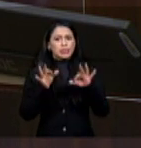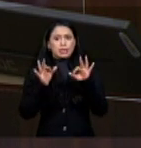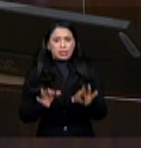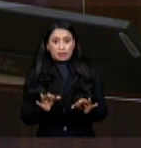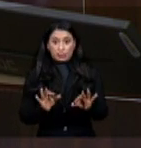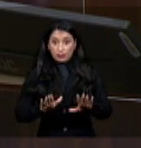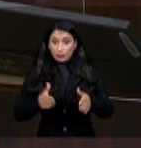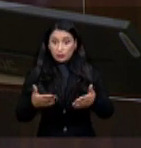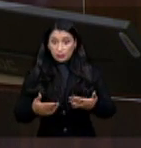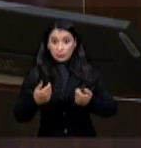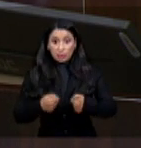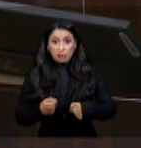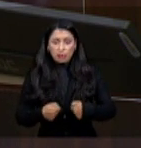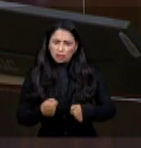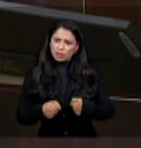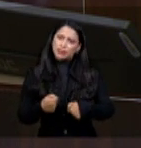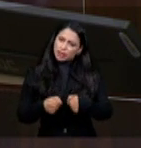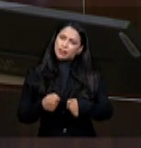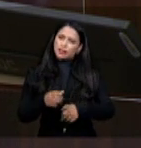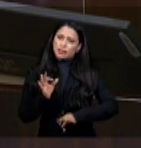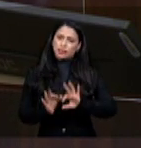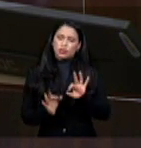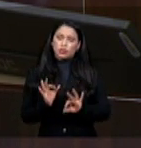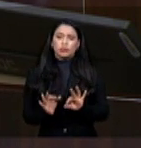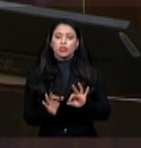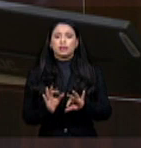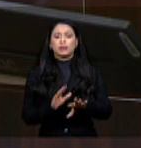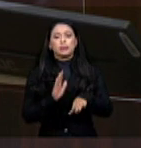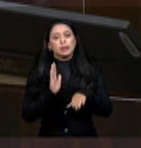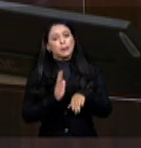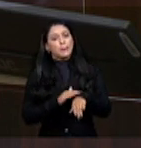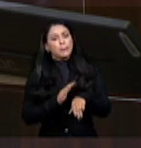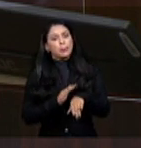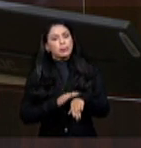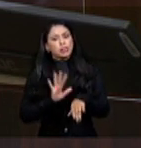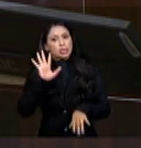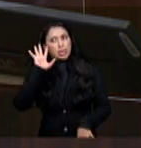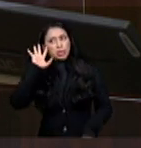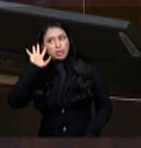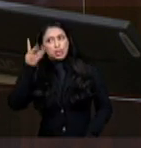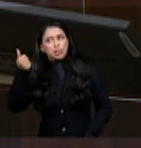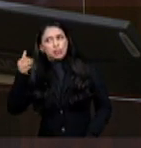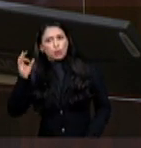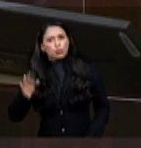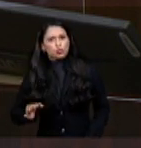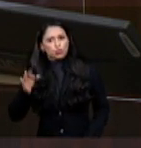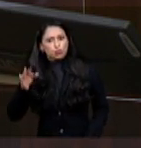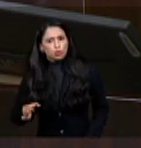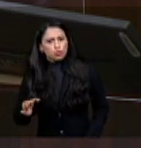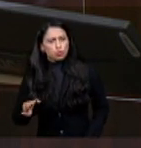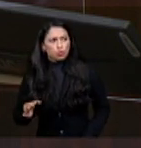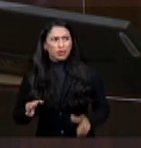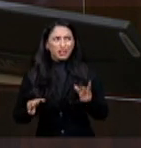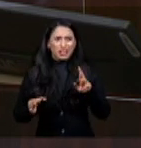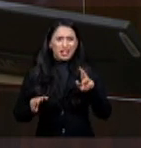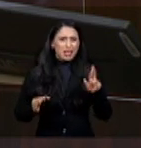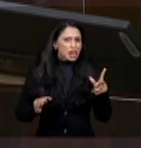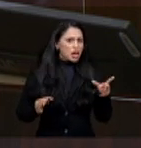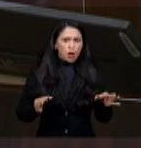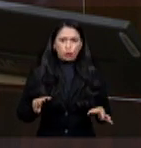necessárias da da Justiça na Isto é momentos em que a decisão entre o justo eo injusto